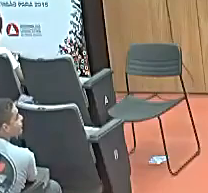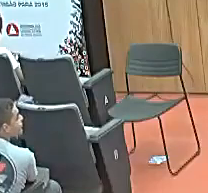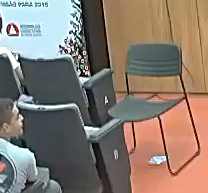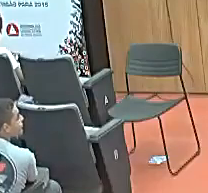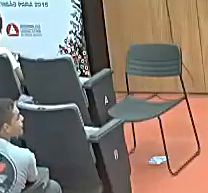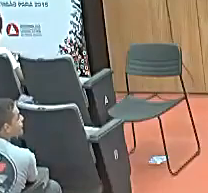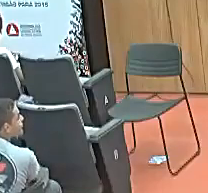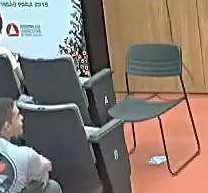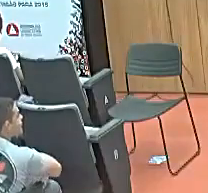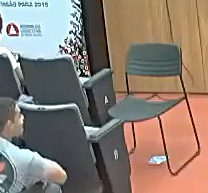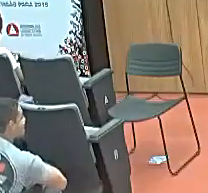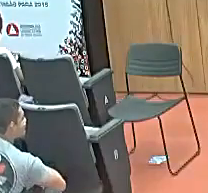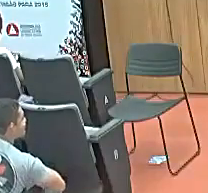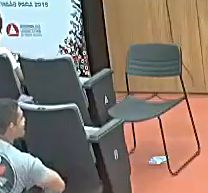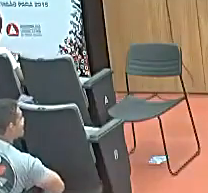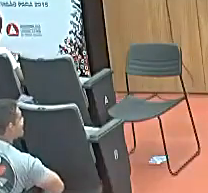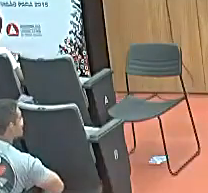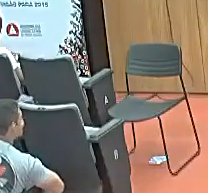econômico